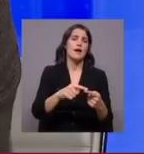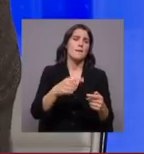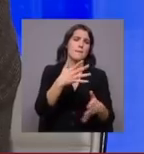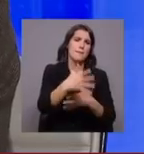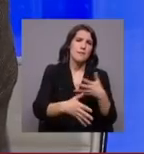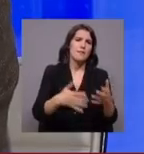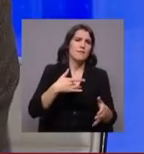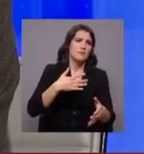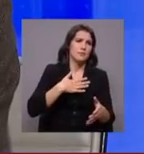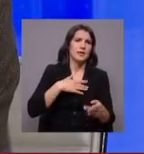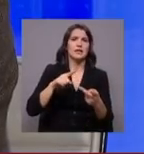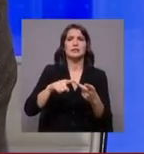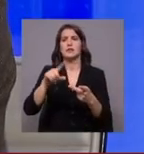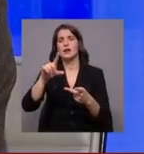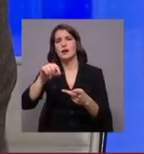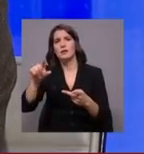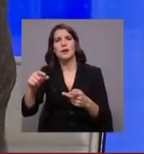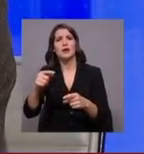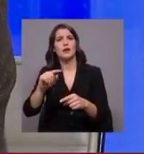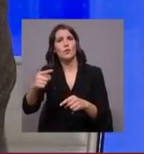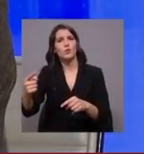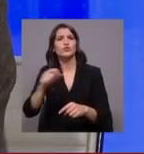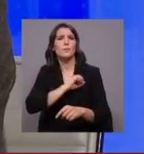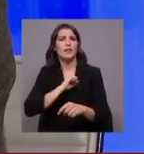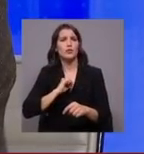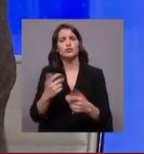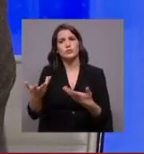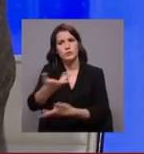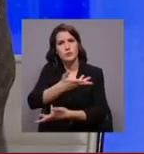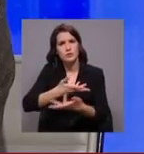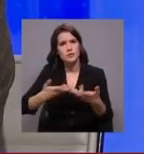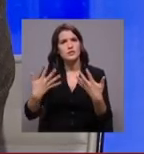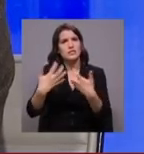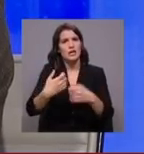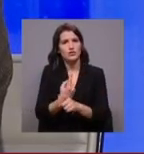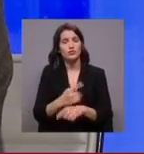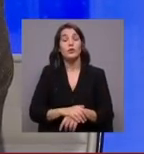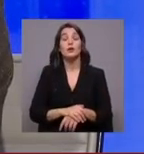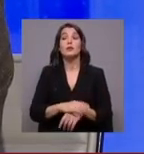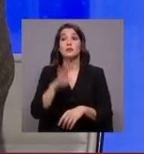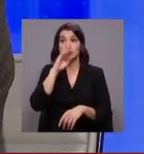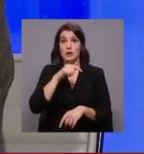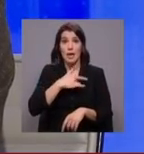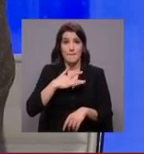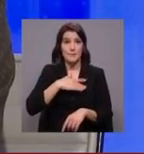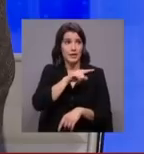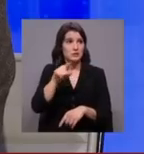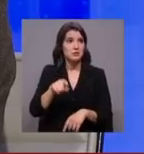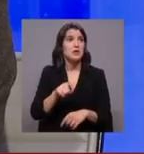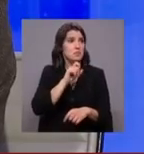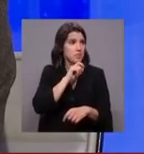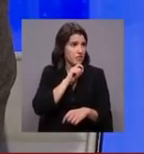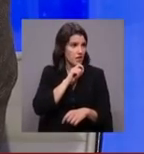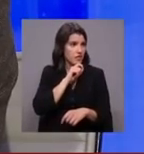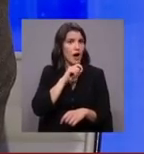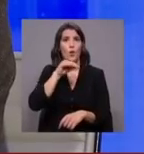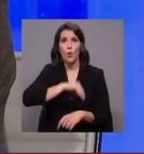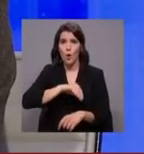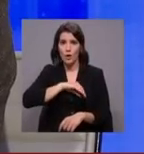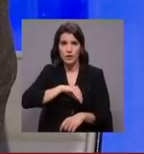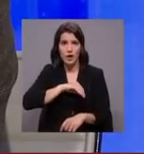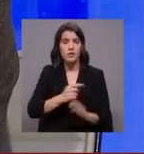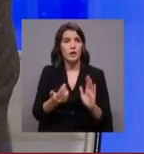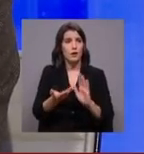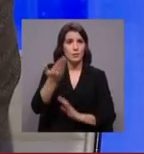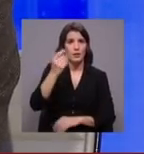e trabalhadores Só Verão consensos que respeito à capacidade das empresas aumentarem esse mesmo ordenado aos Trabalhadores em